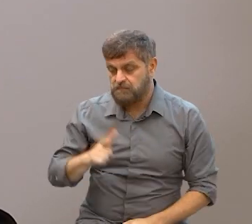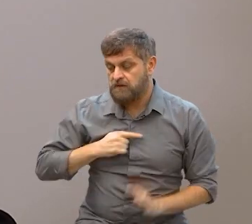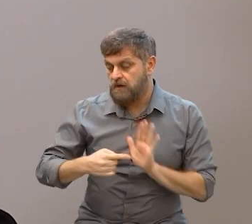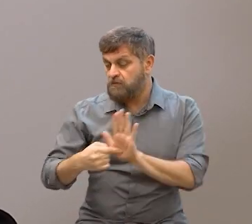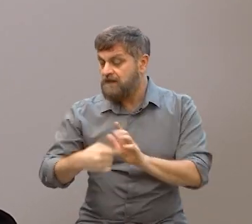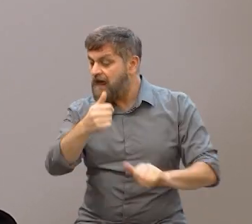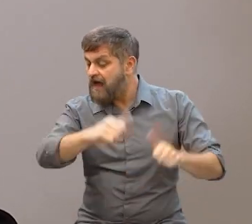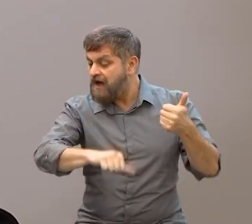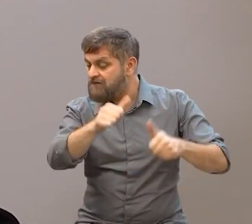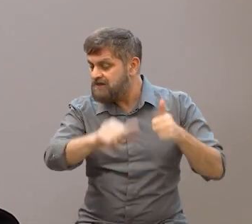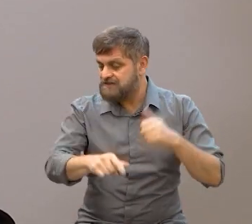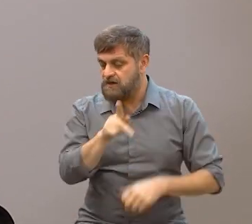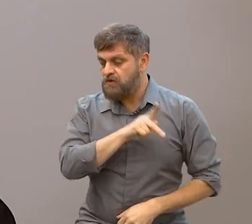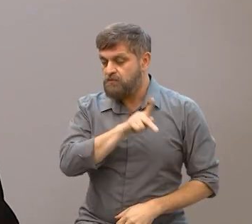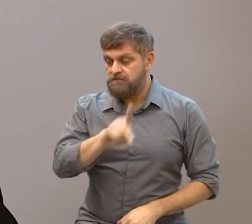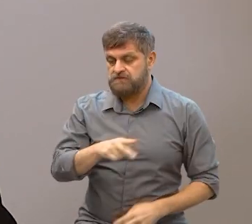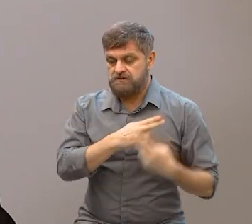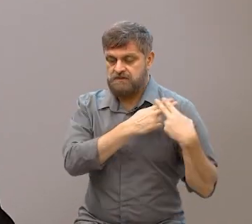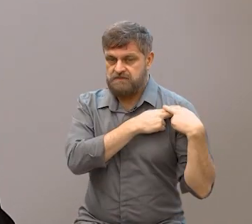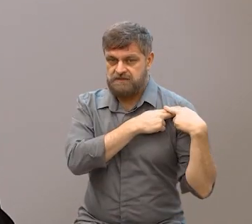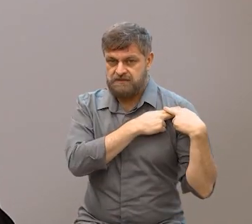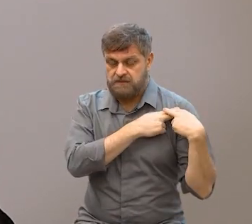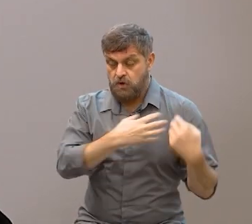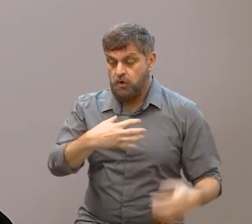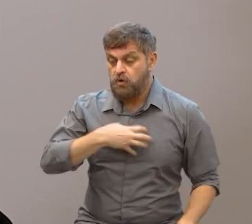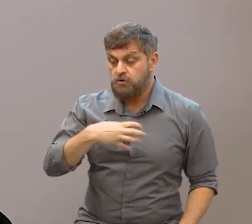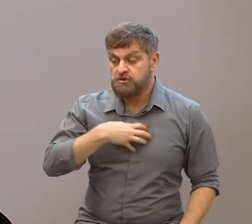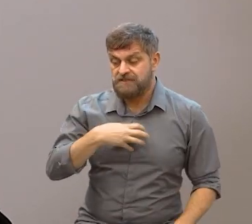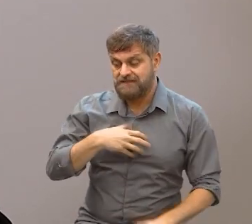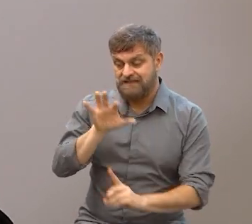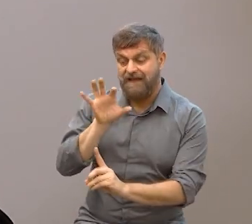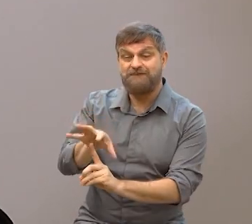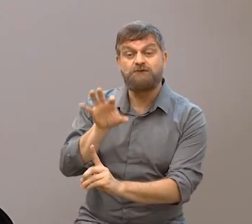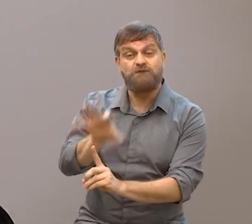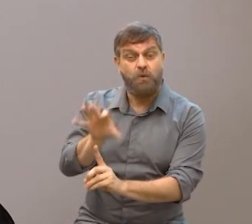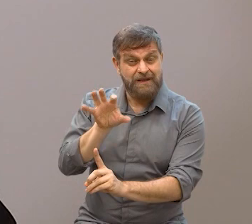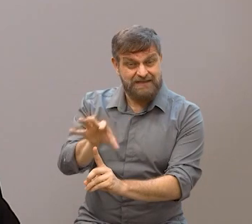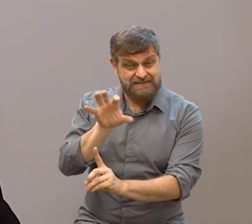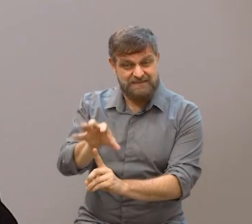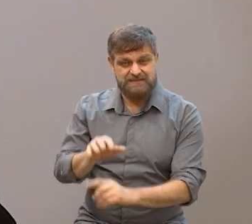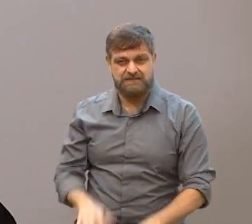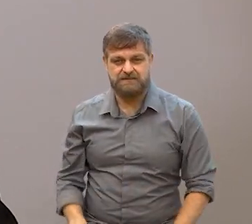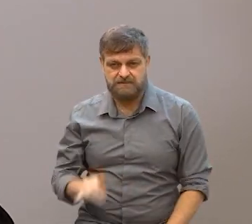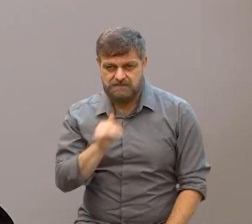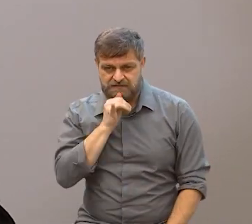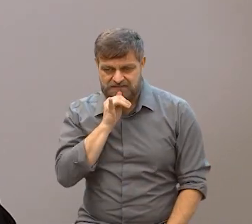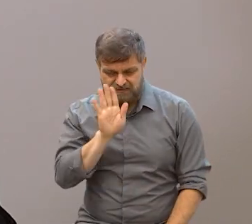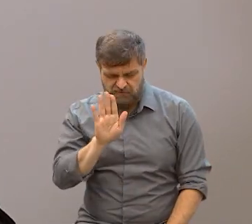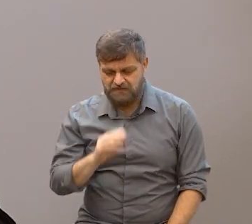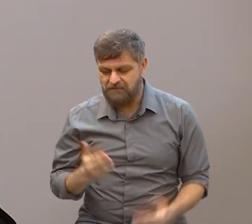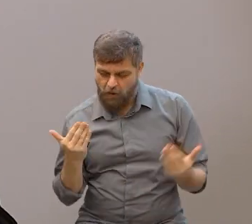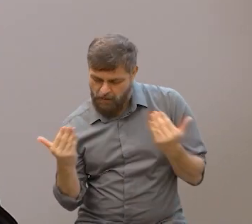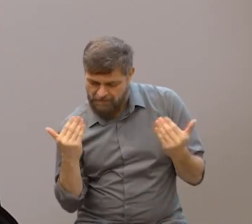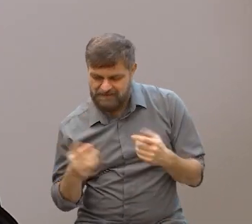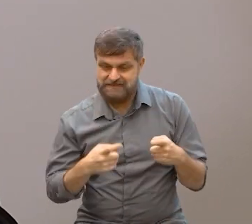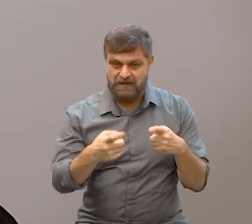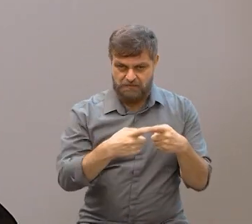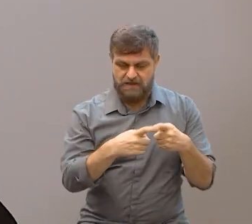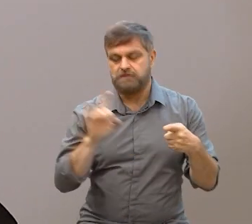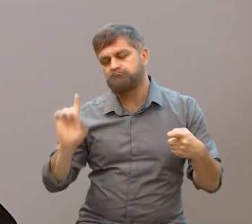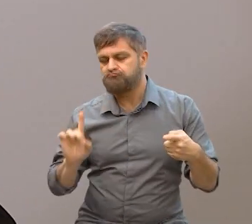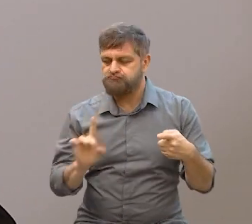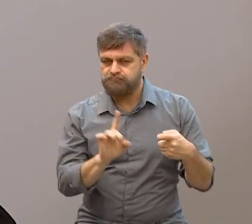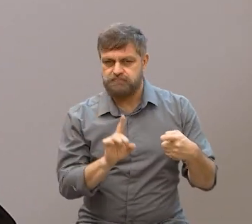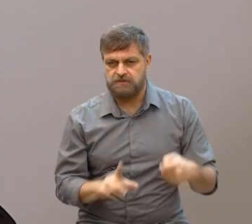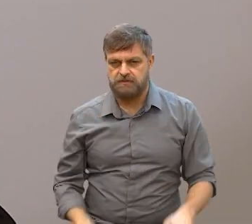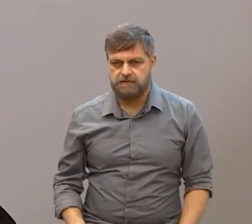processo avaliativo. A maneira como vai ser feito isso influencia muito. Então, você pode ter um exemplo. Você vai ao médico, né? E aí, antes do